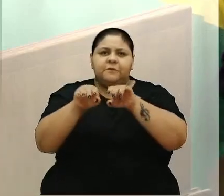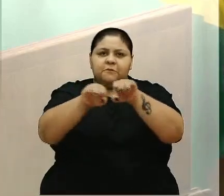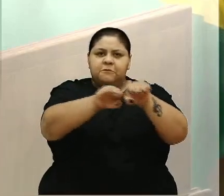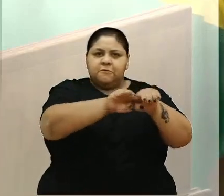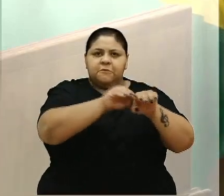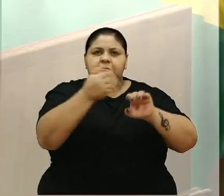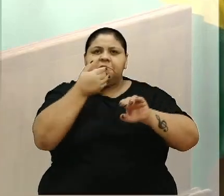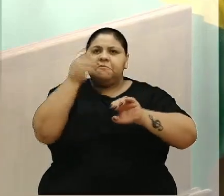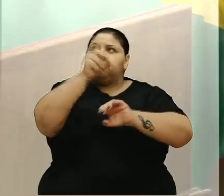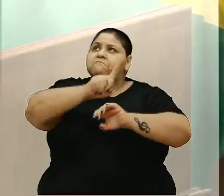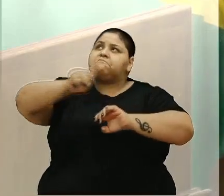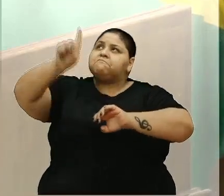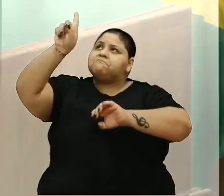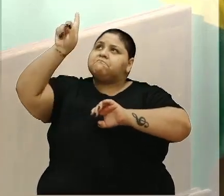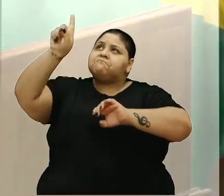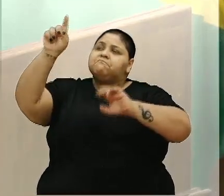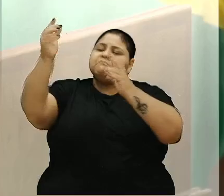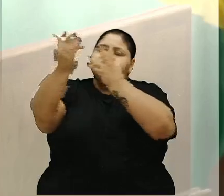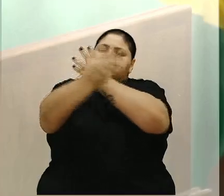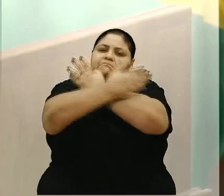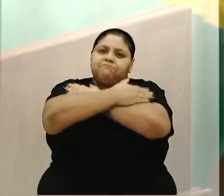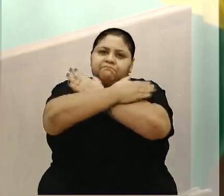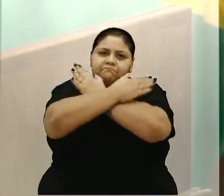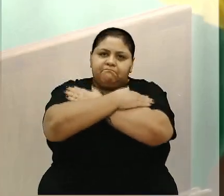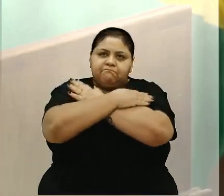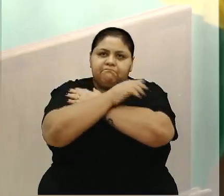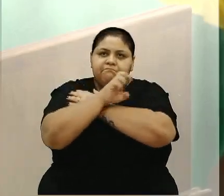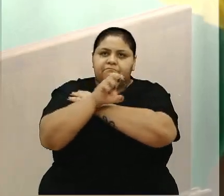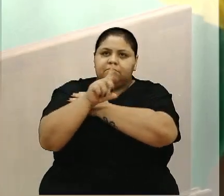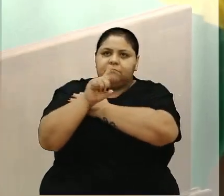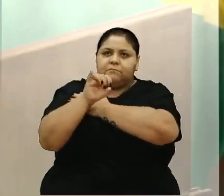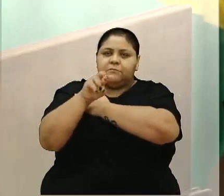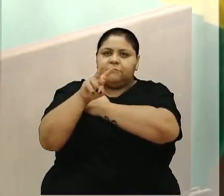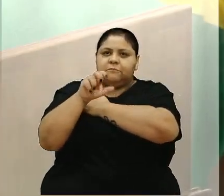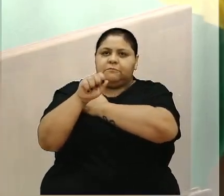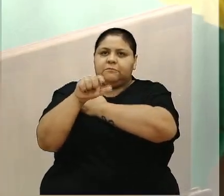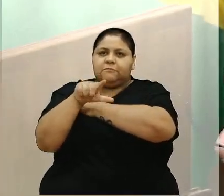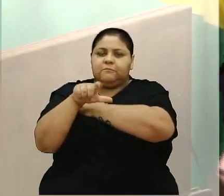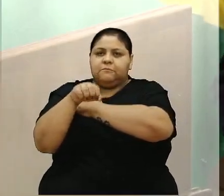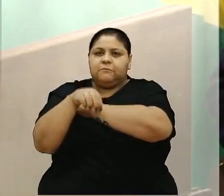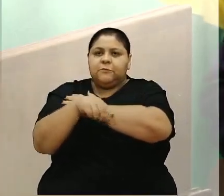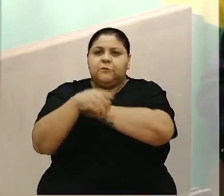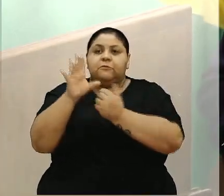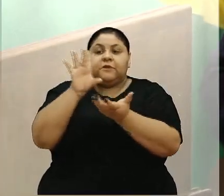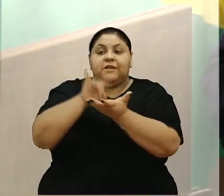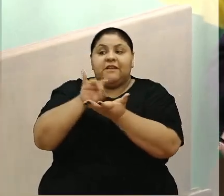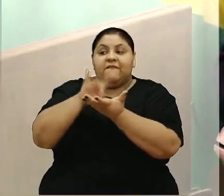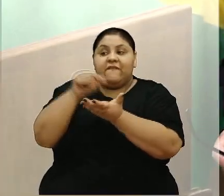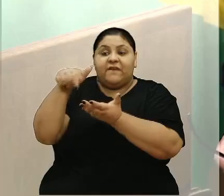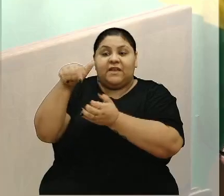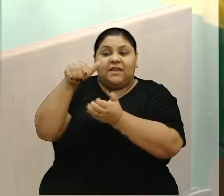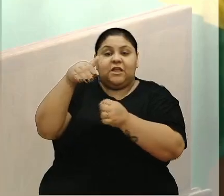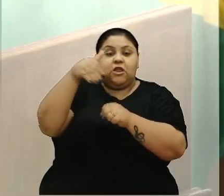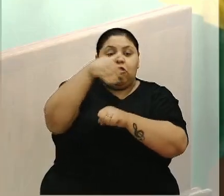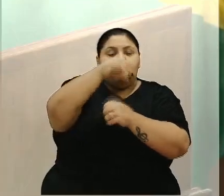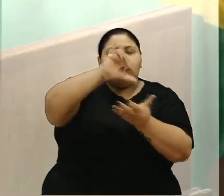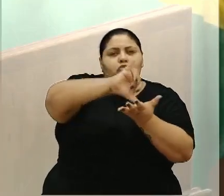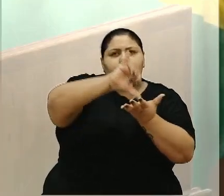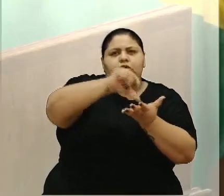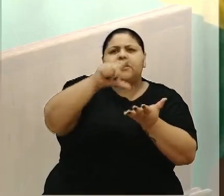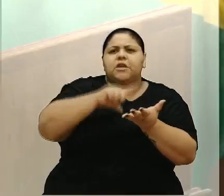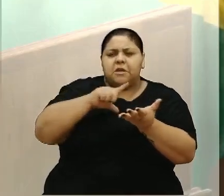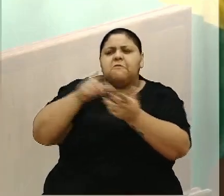pedir a Deus que receba de braços abertos Edivaldo Ferreira, que tinha um estúdio de gravação aqui na Pinheiro Machado e que por muitas vezes estive